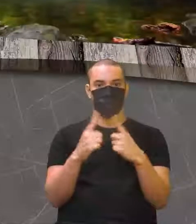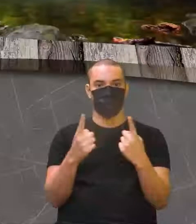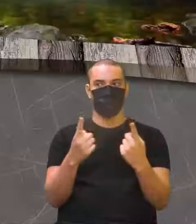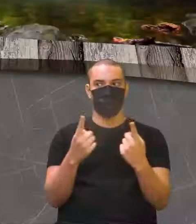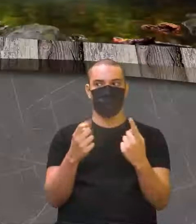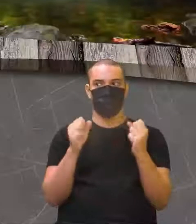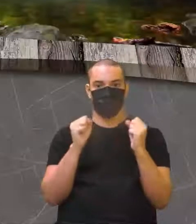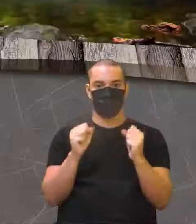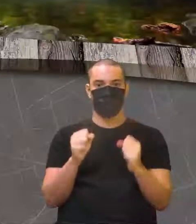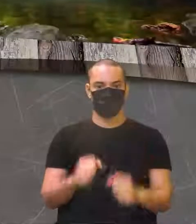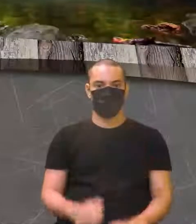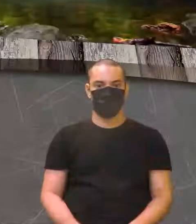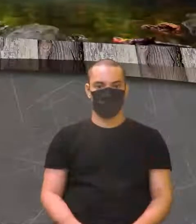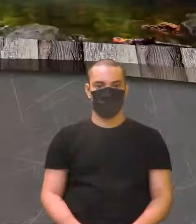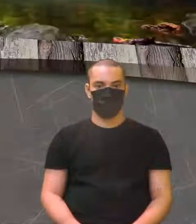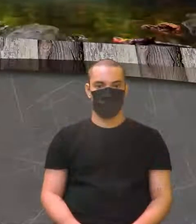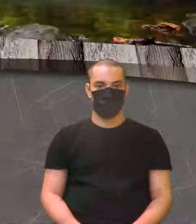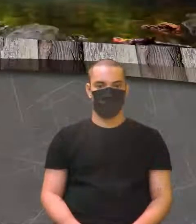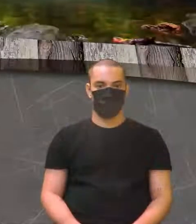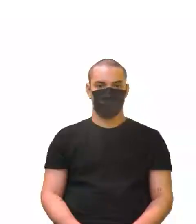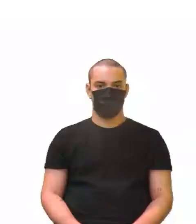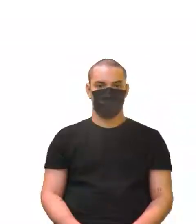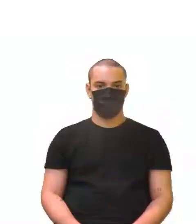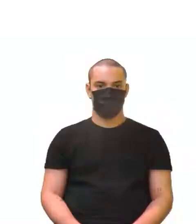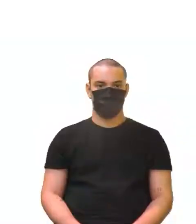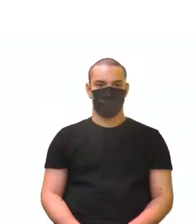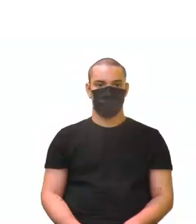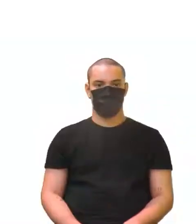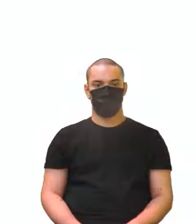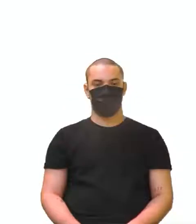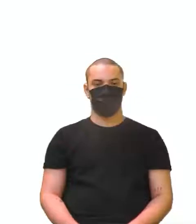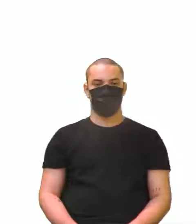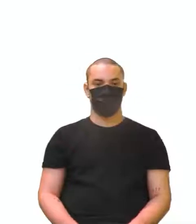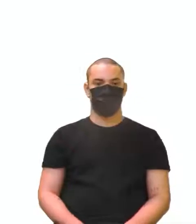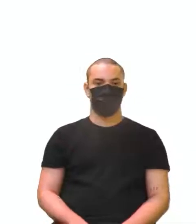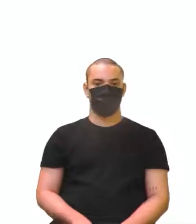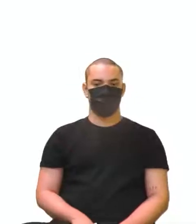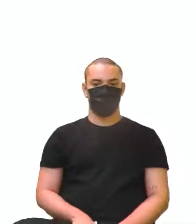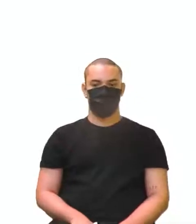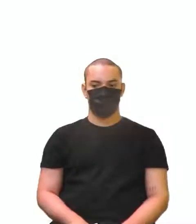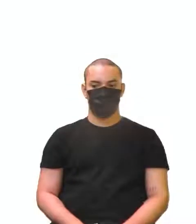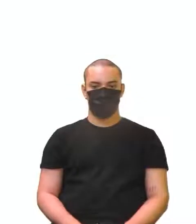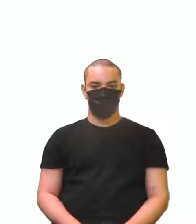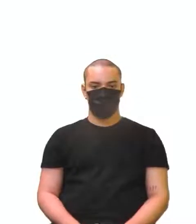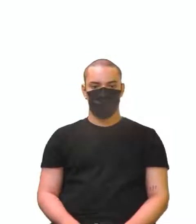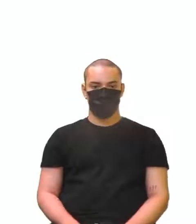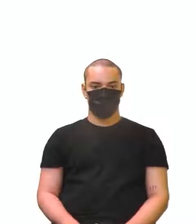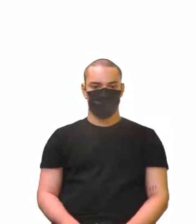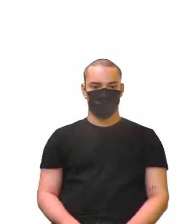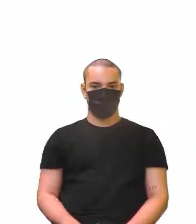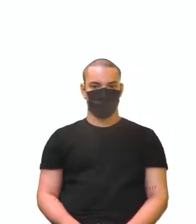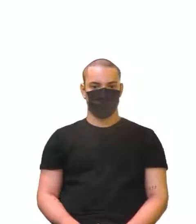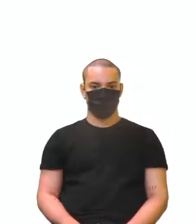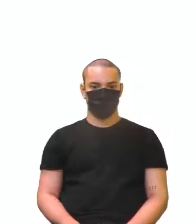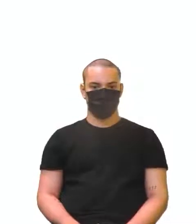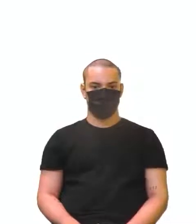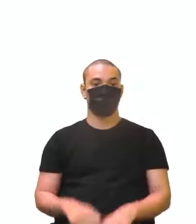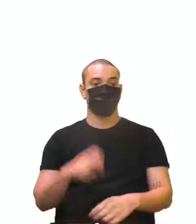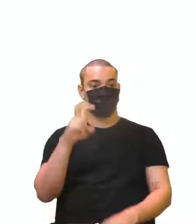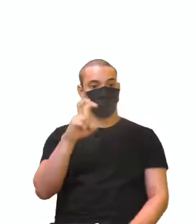ali. Pode dar uma voltada, professor? Rapidão. Joga no quadro. Isso. Né? Aí está